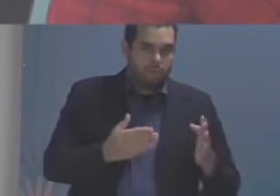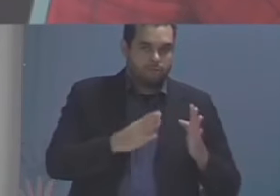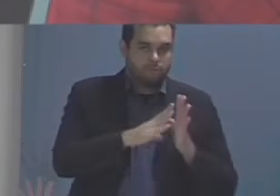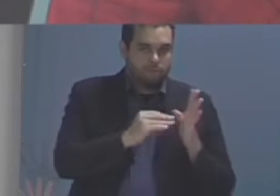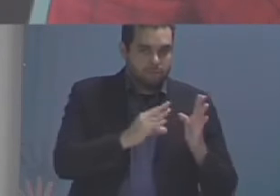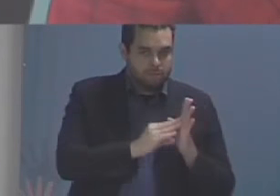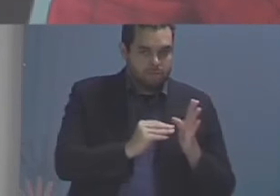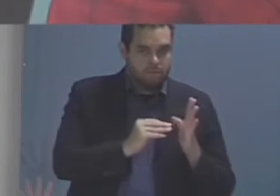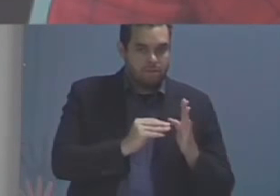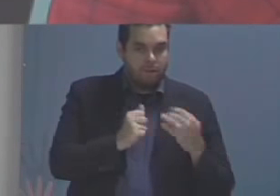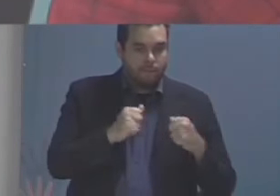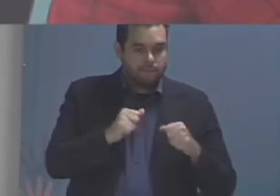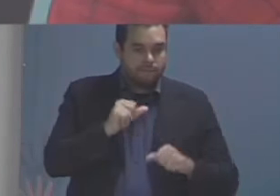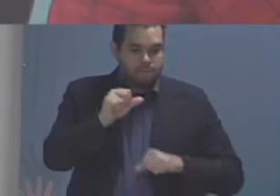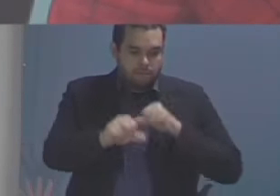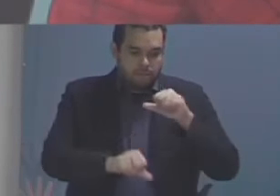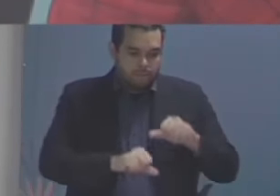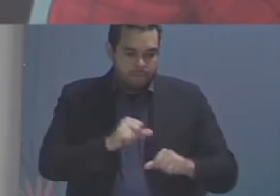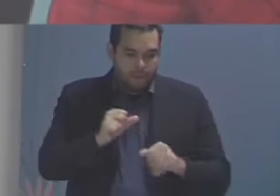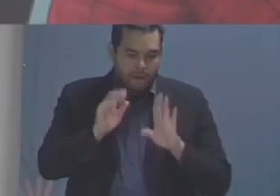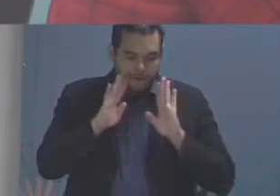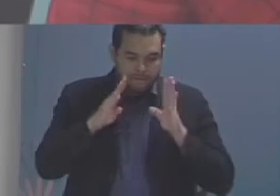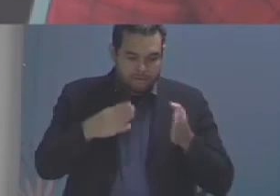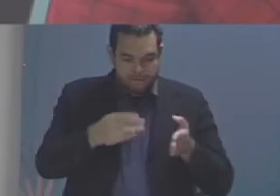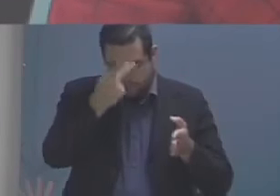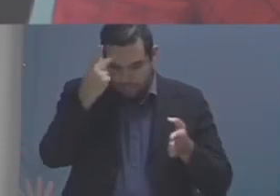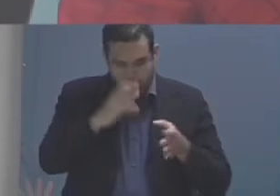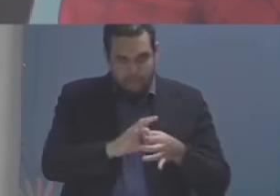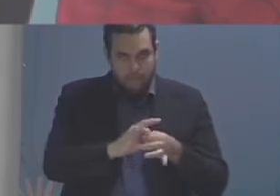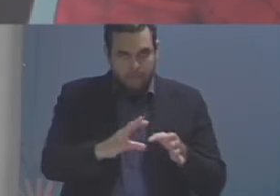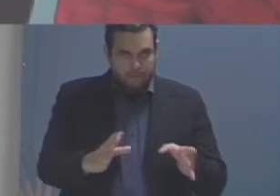é o modelo de atenção em liberdade,